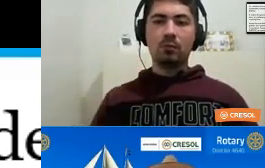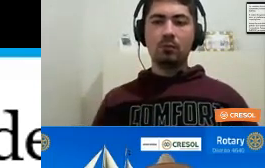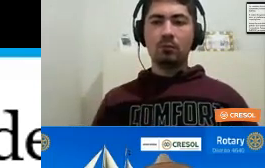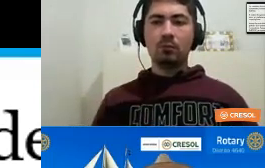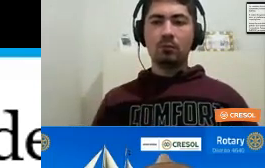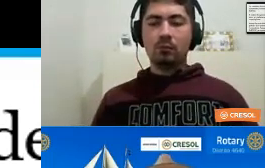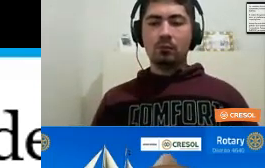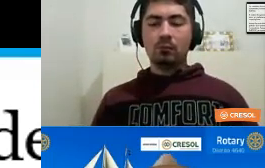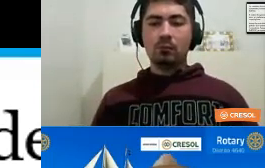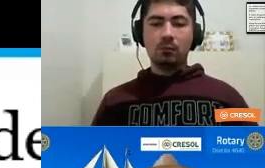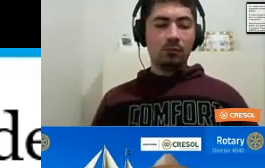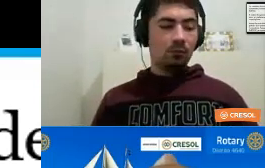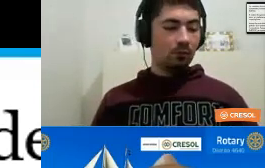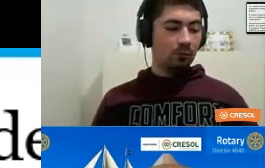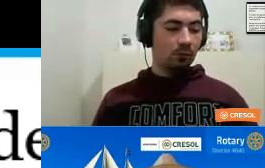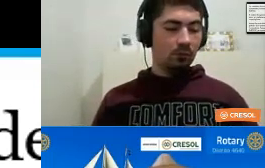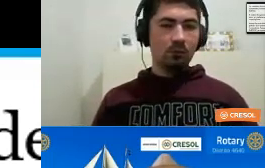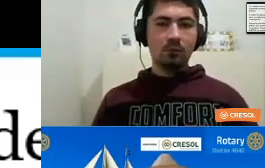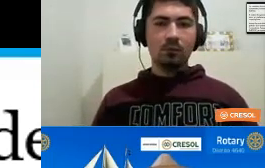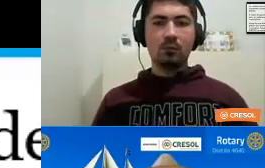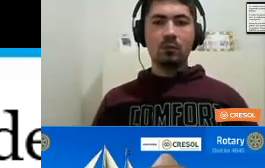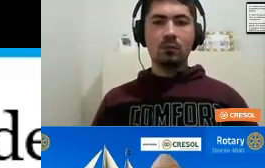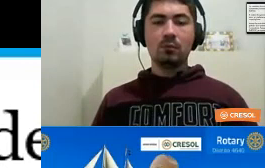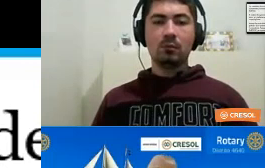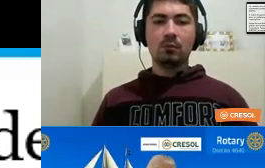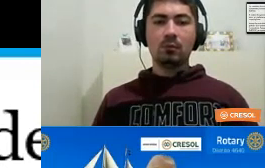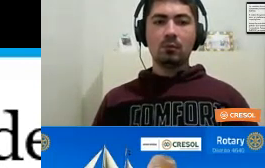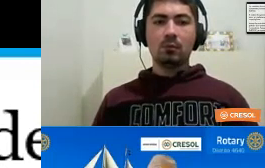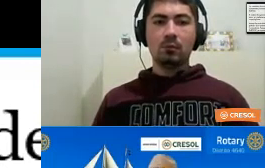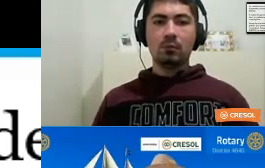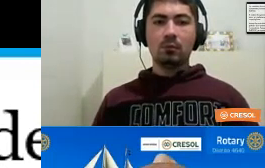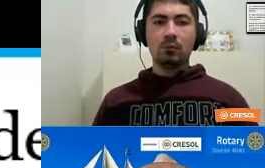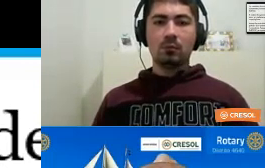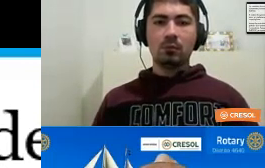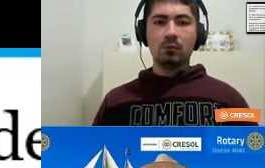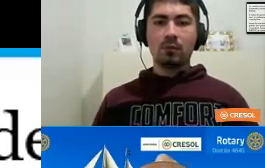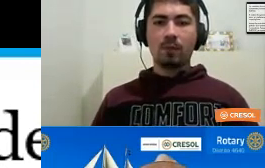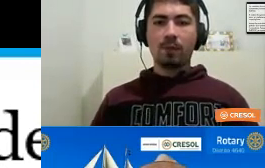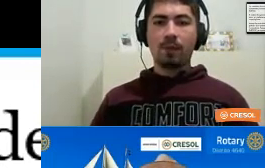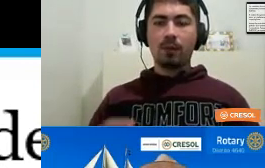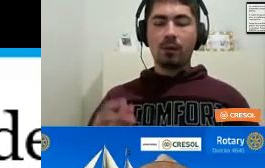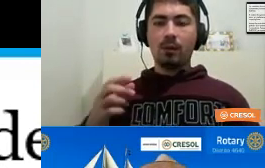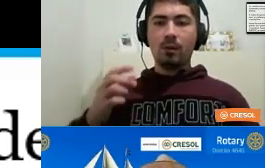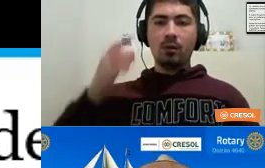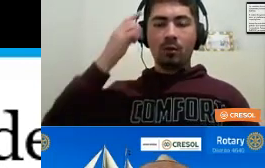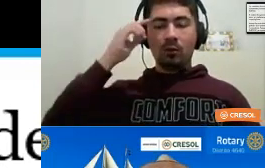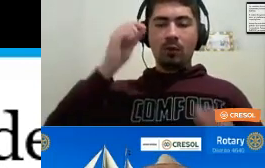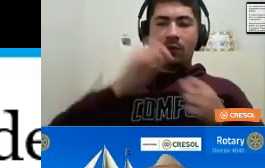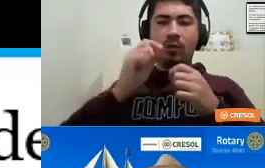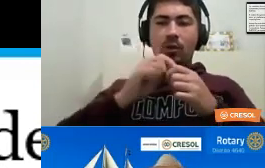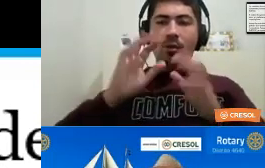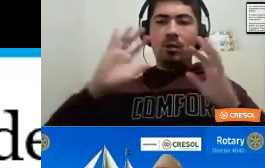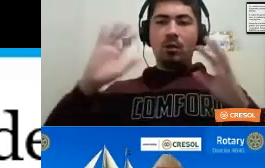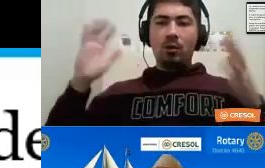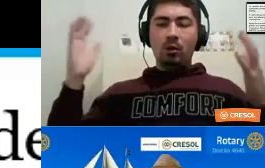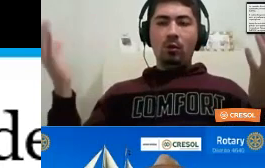fazer em seus clubes. Quando vocês forem fazer um projeto global, vocês podem contar no nosso